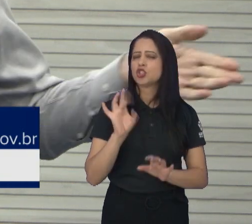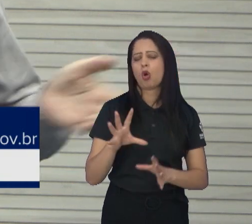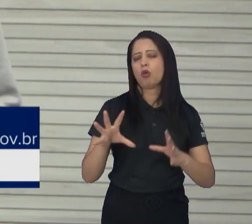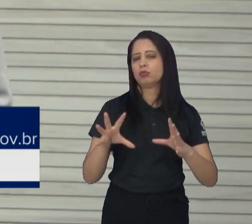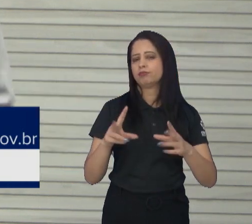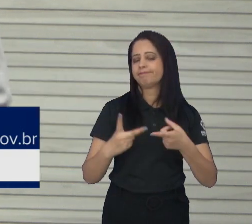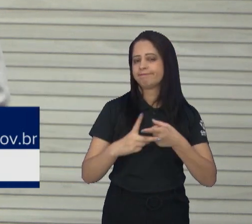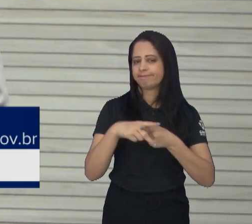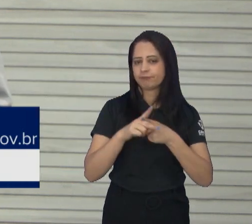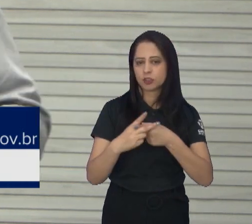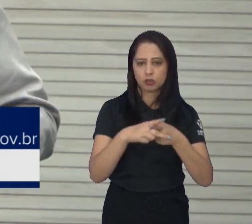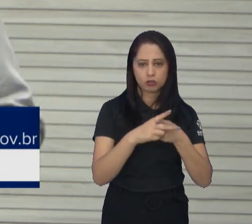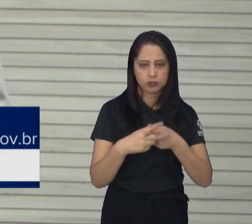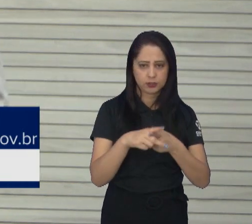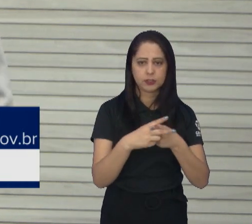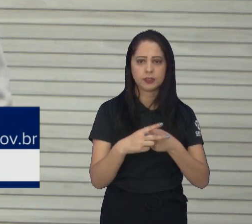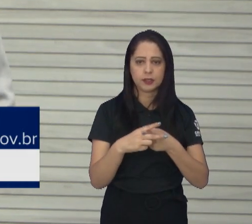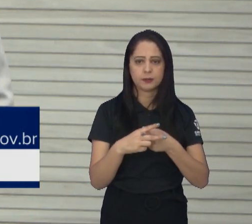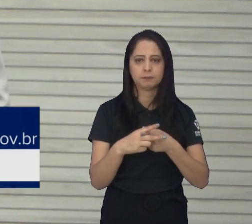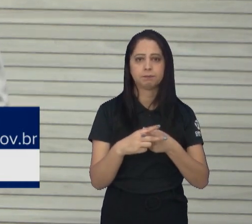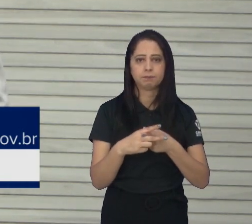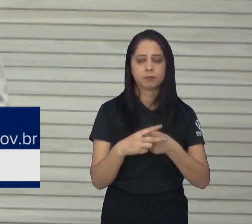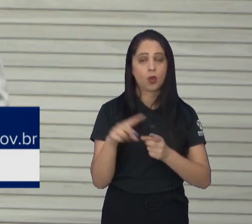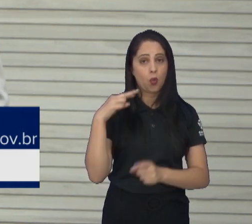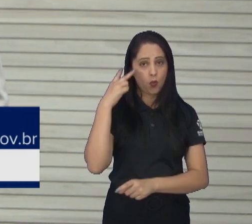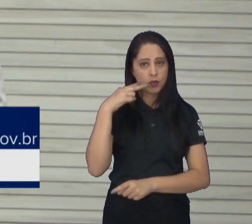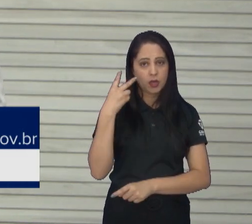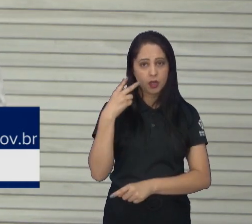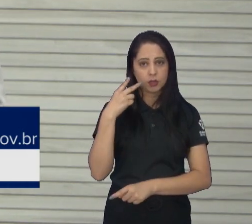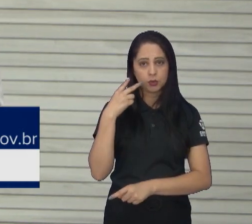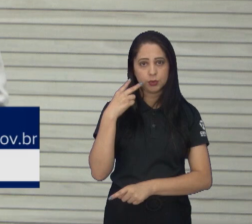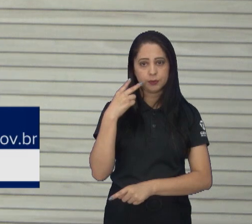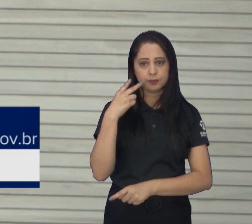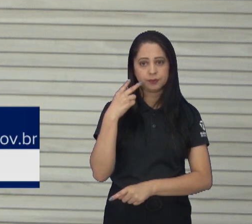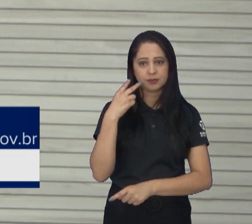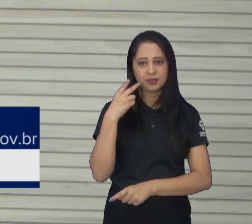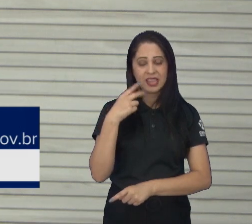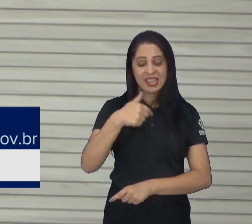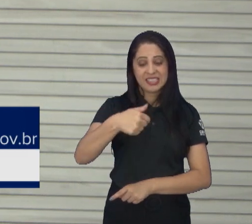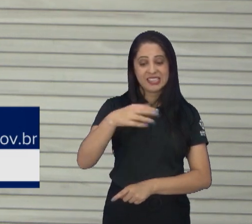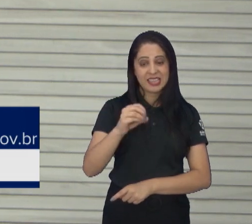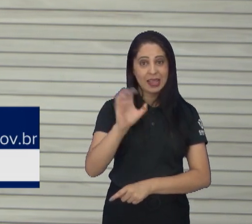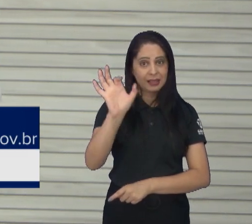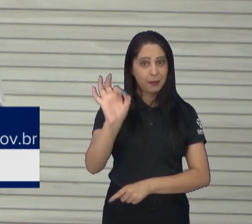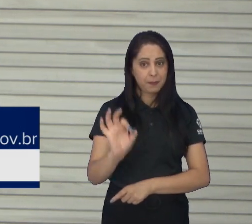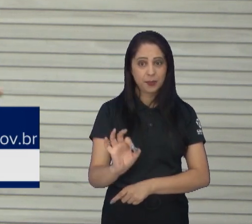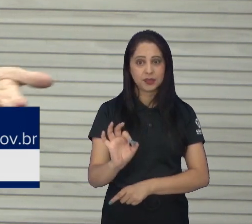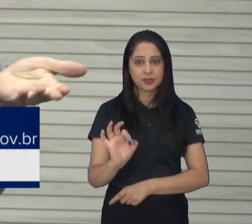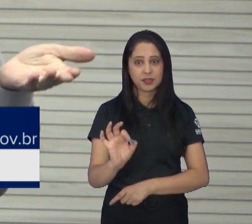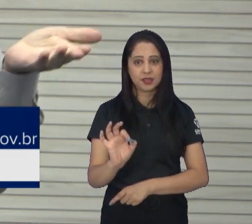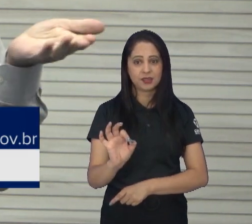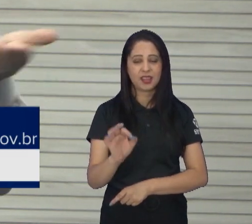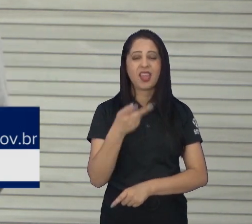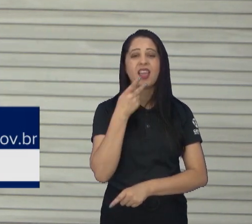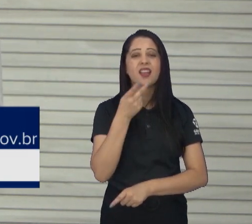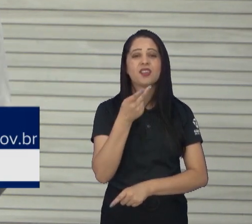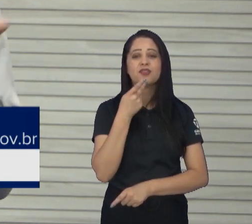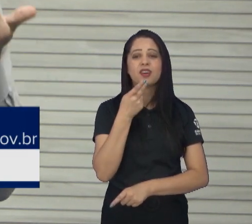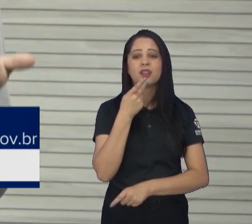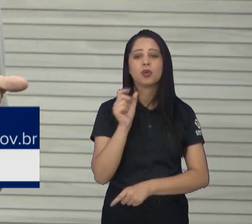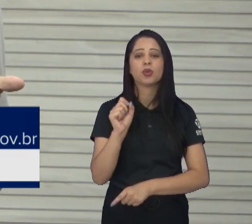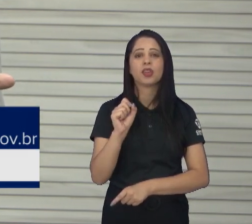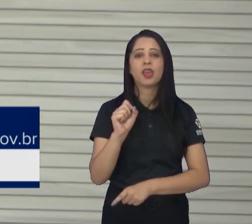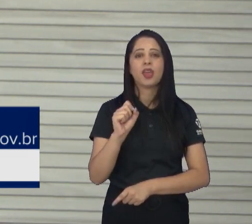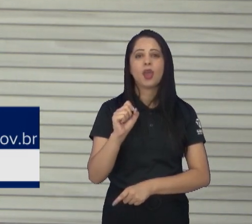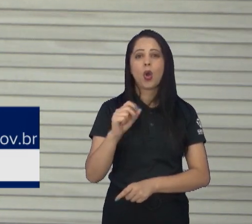corrigir o vereador que esteve aqui, me antecedeu, que 70%, ele falou que o prefeito não é